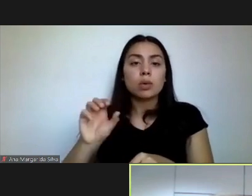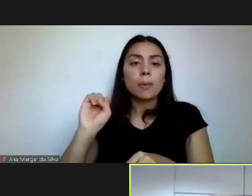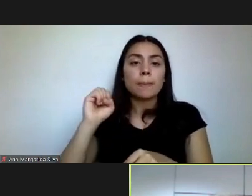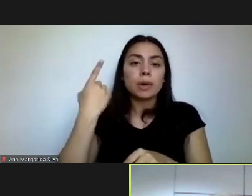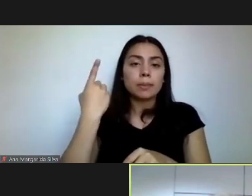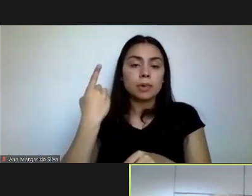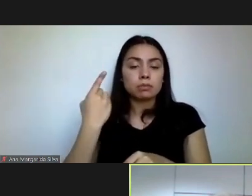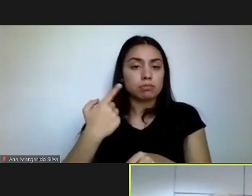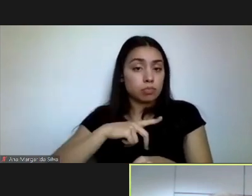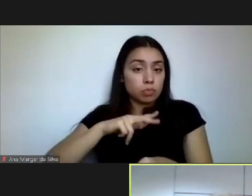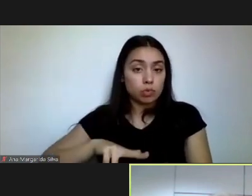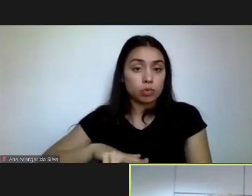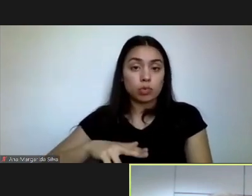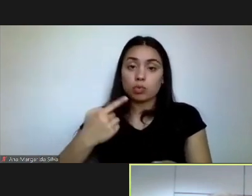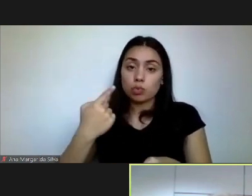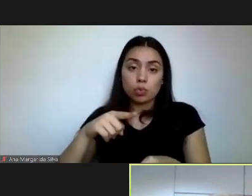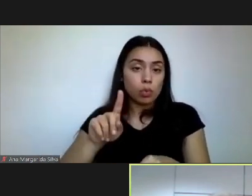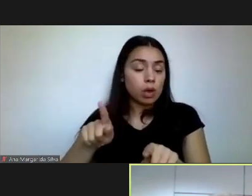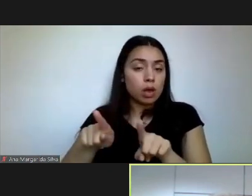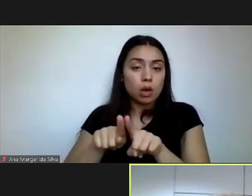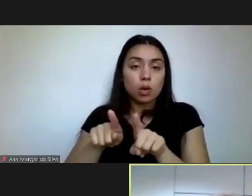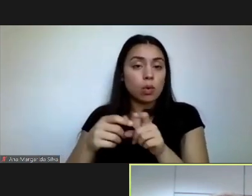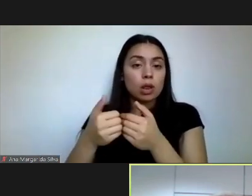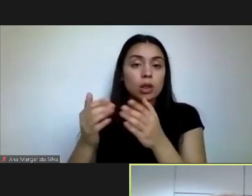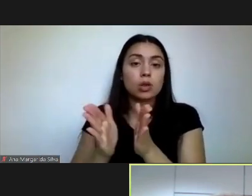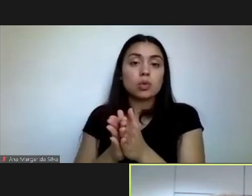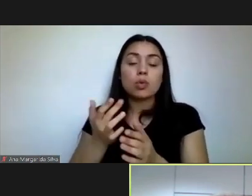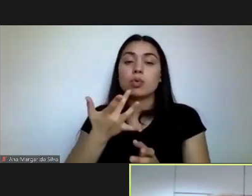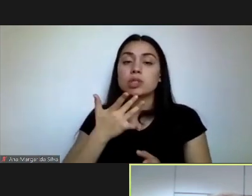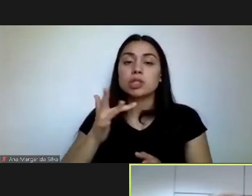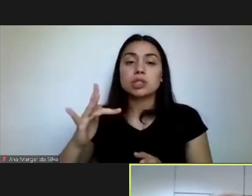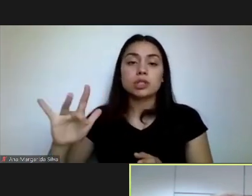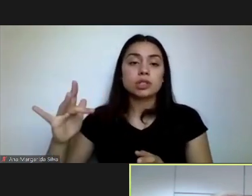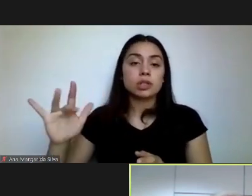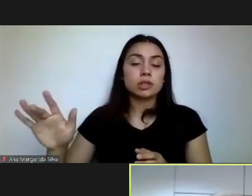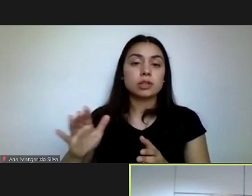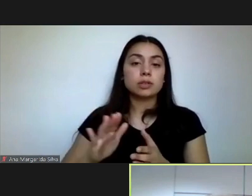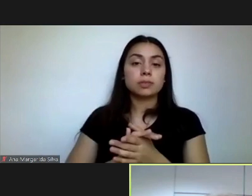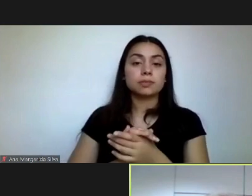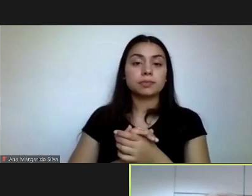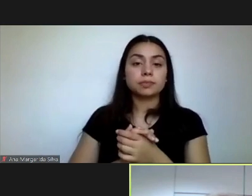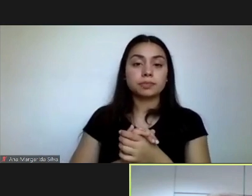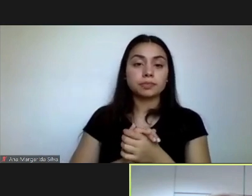grande preocupação, que são as competências